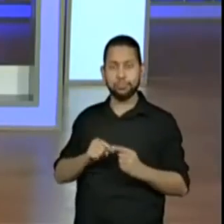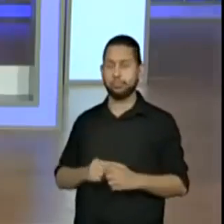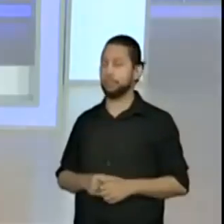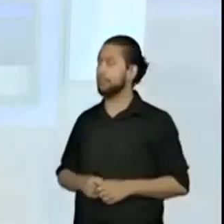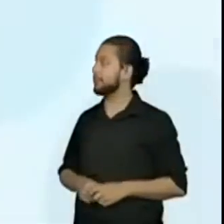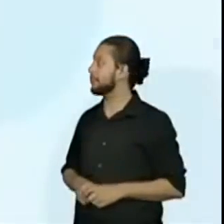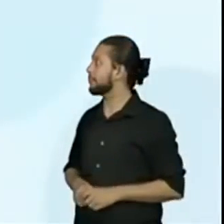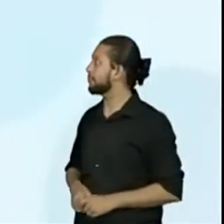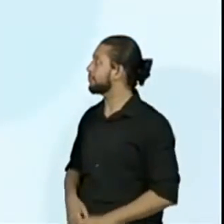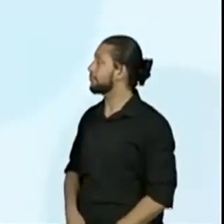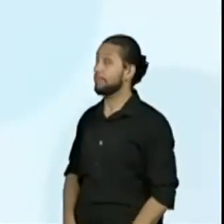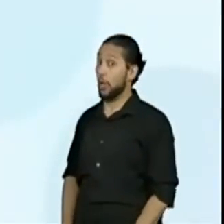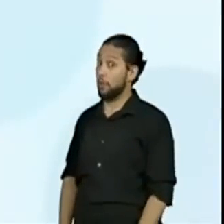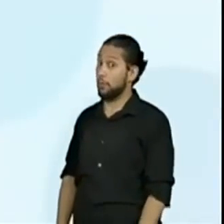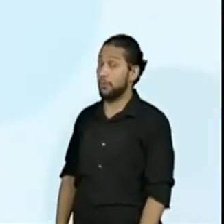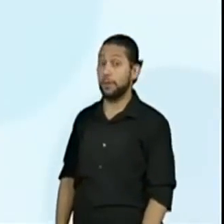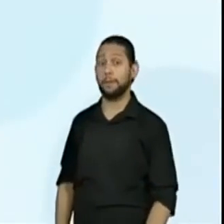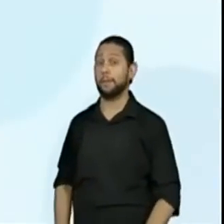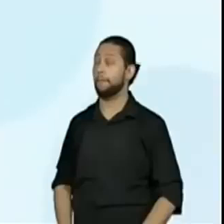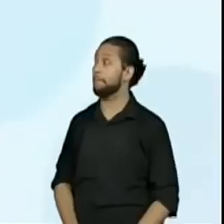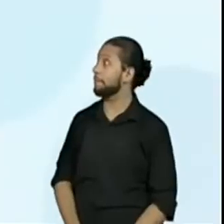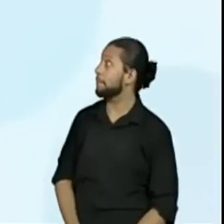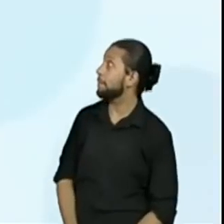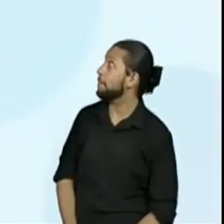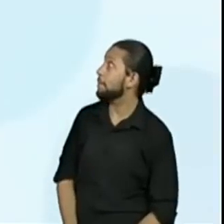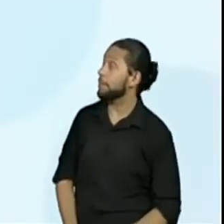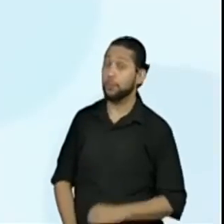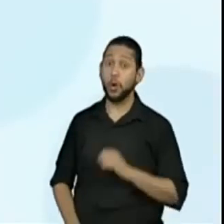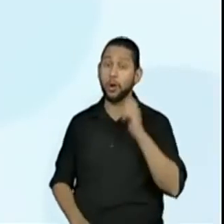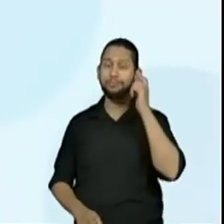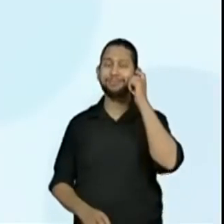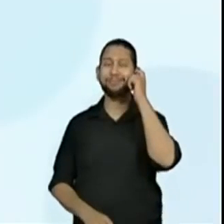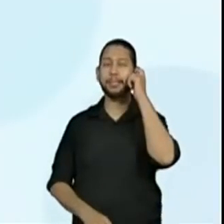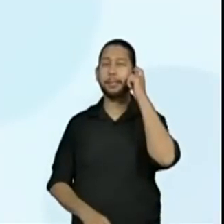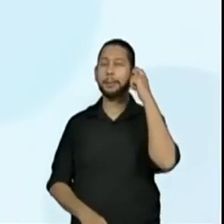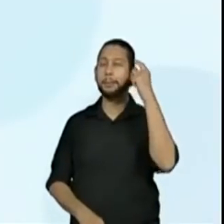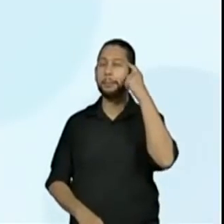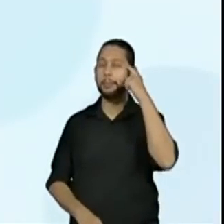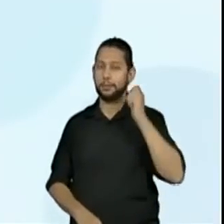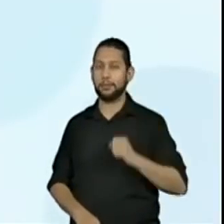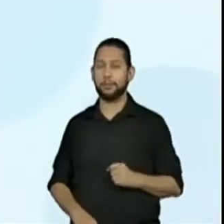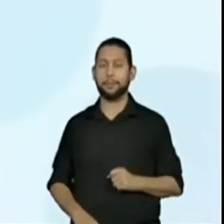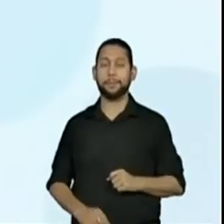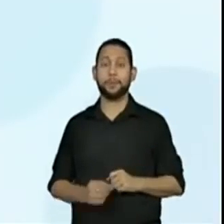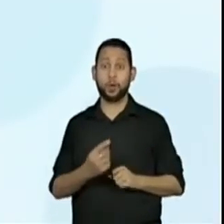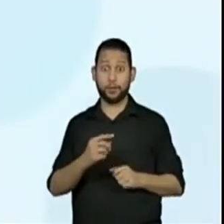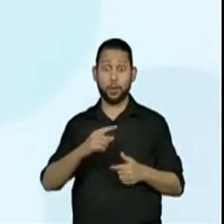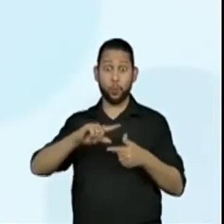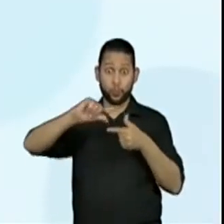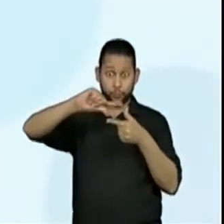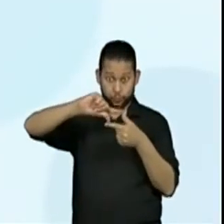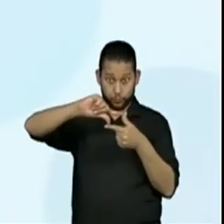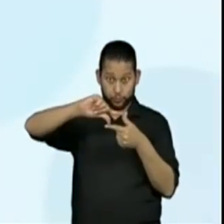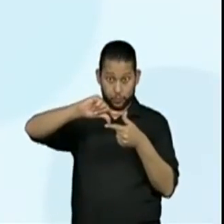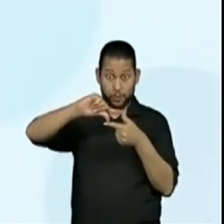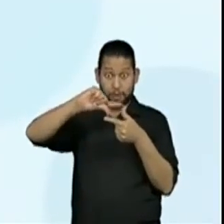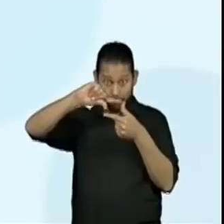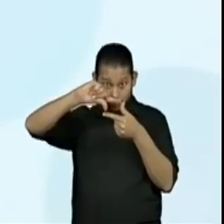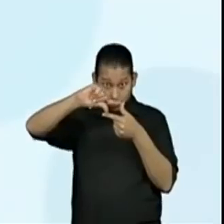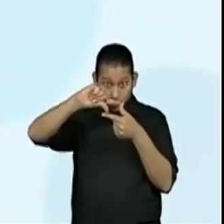vejam vou começar cada quadradinho tem quanto então devo considerar tem 1